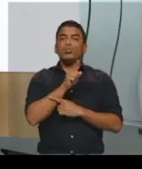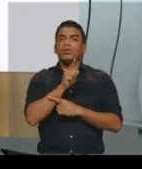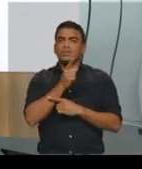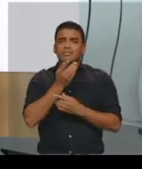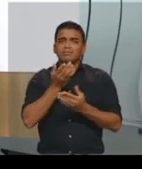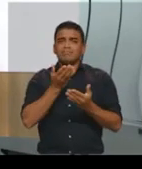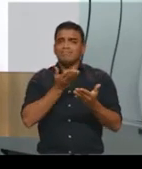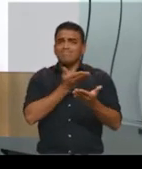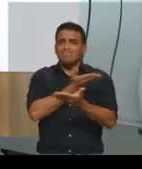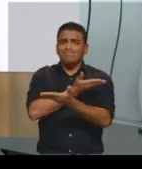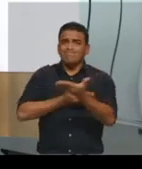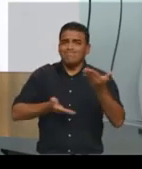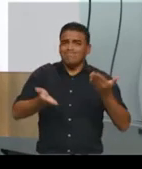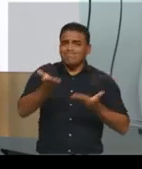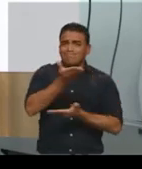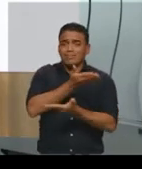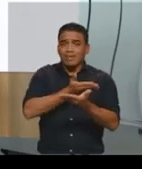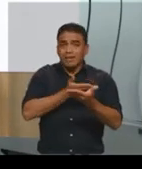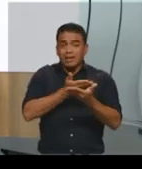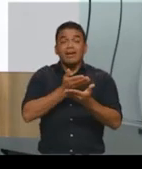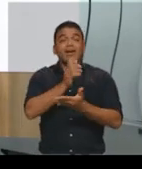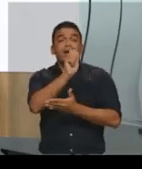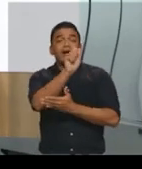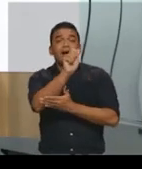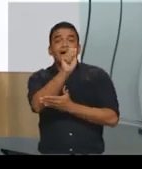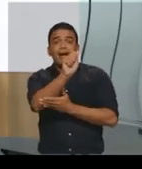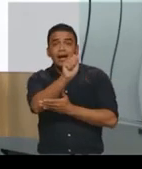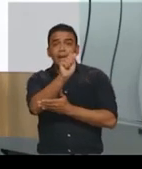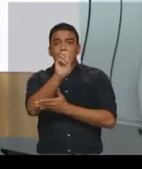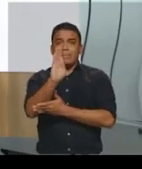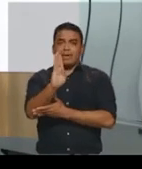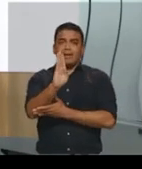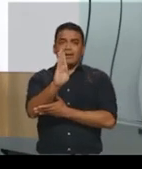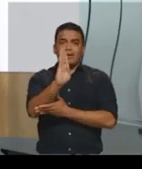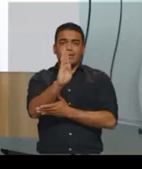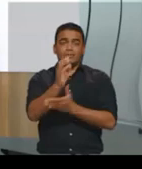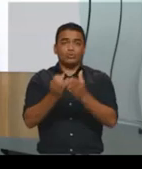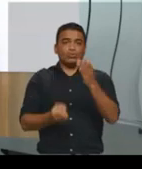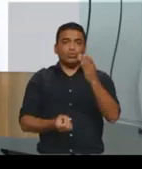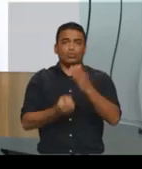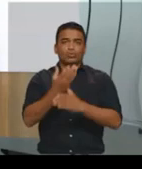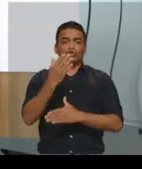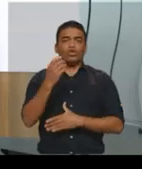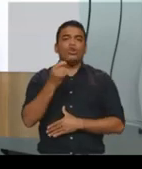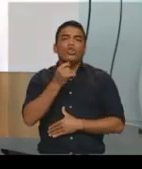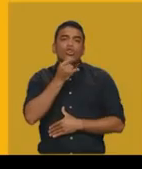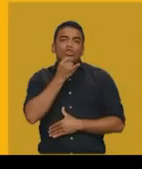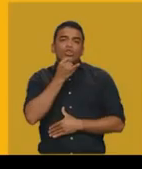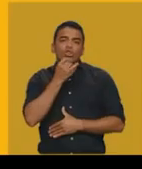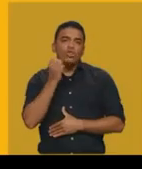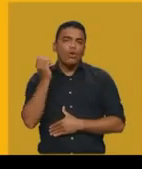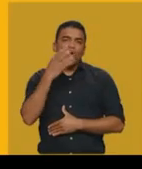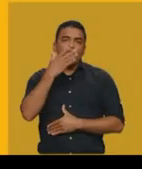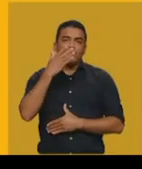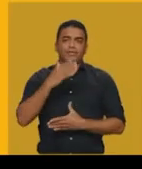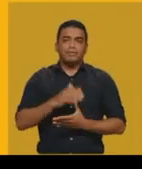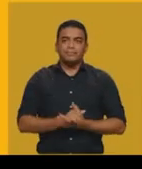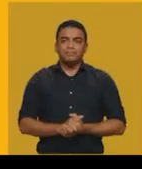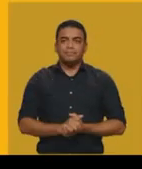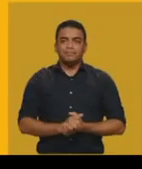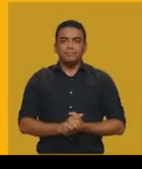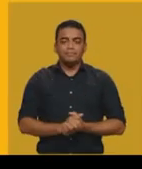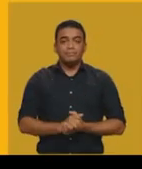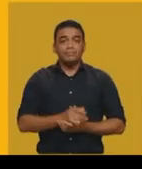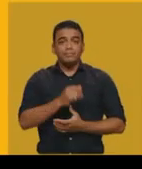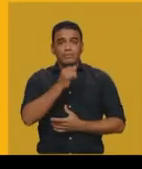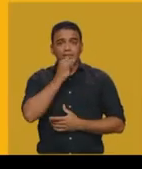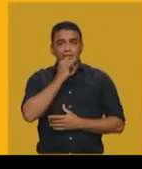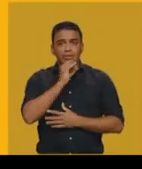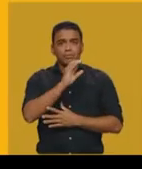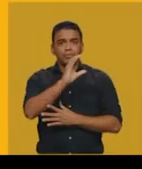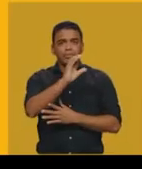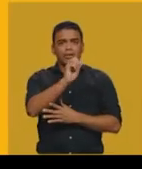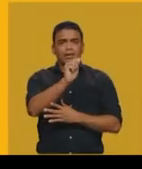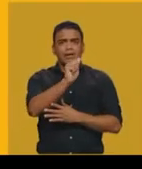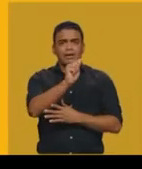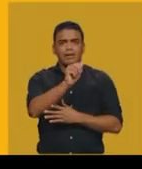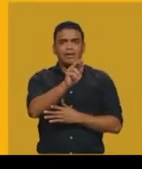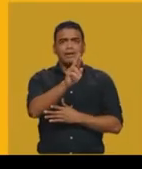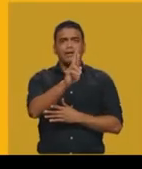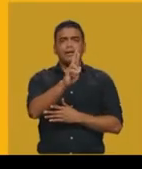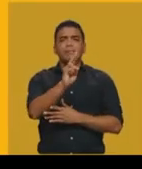a substância AB. Então, vamos ver como seriam os exemplos? Então, carbono,